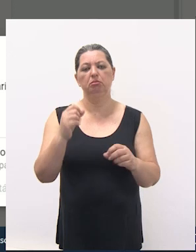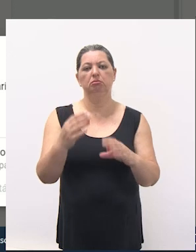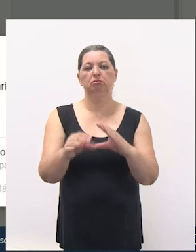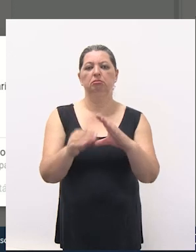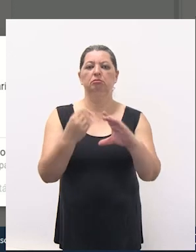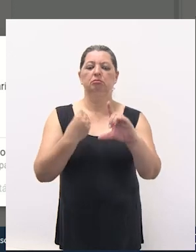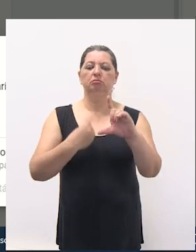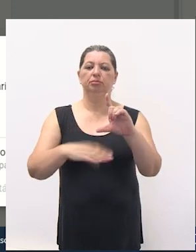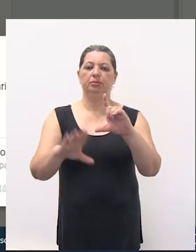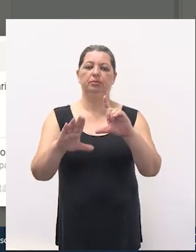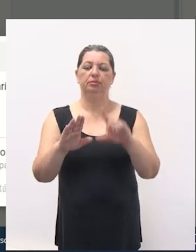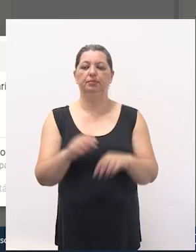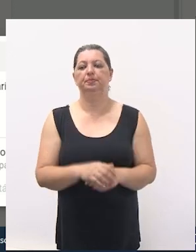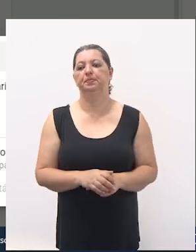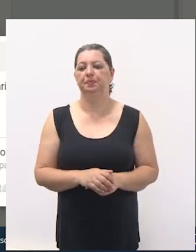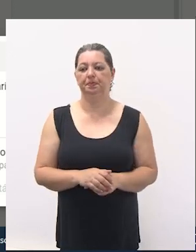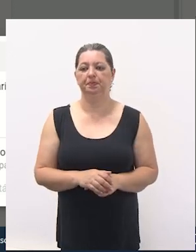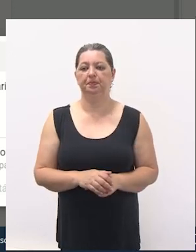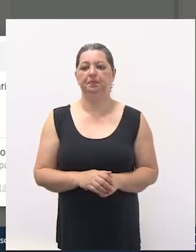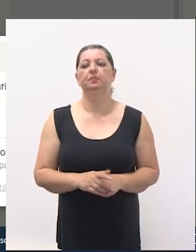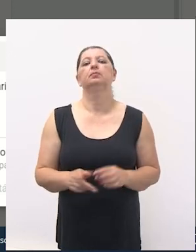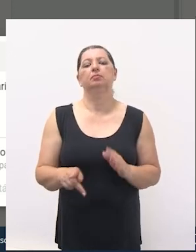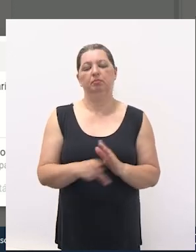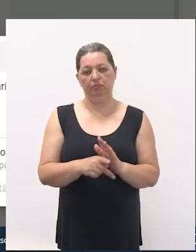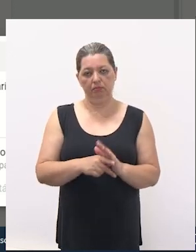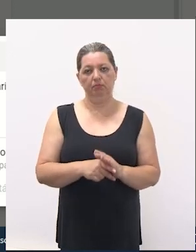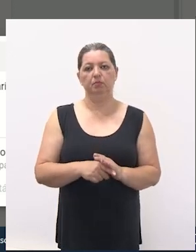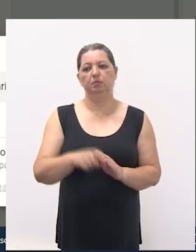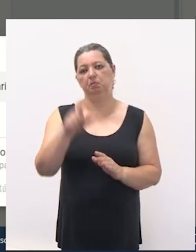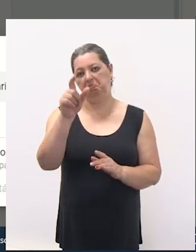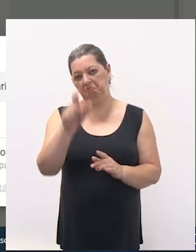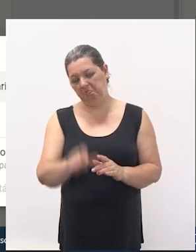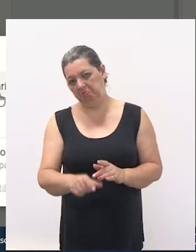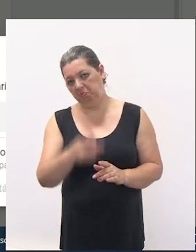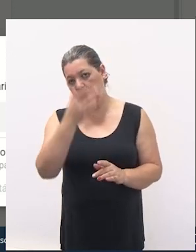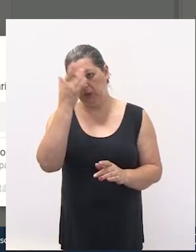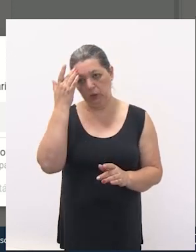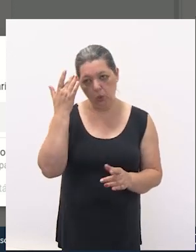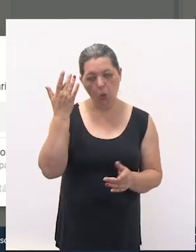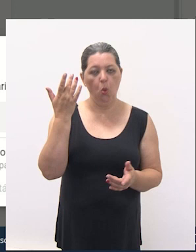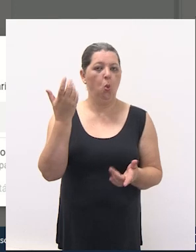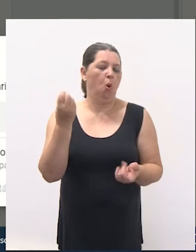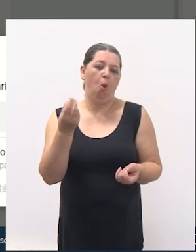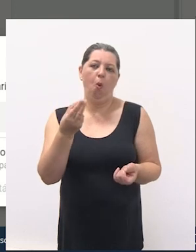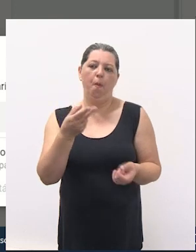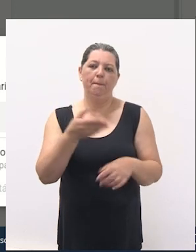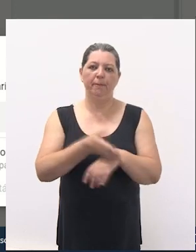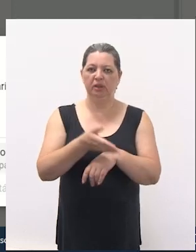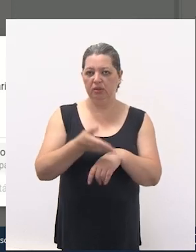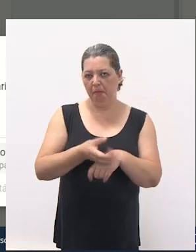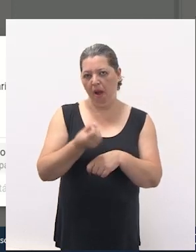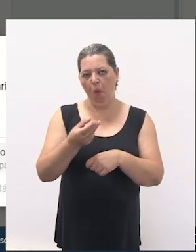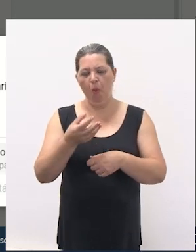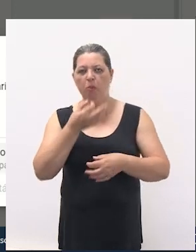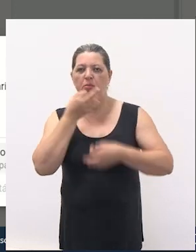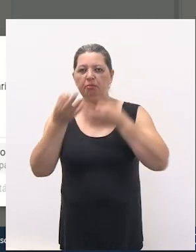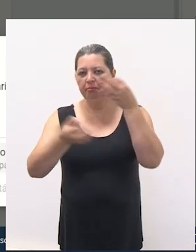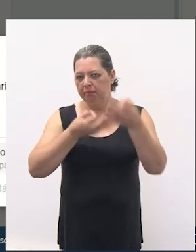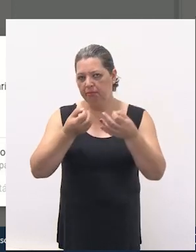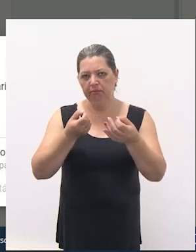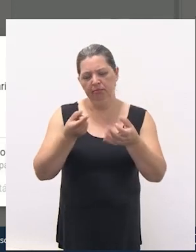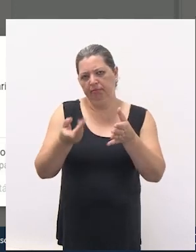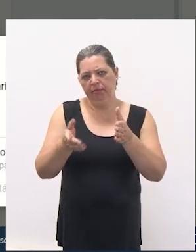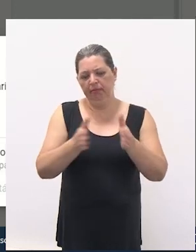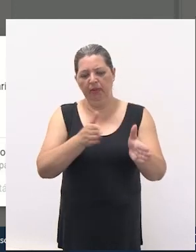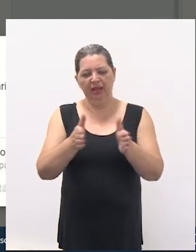pode, inclusive, compartilhar para a pessoa ou só ler, ou só comentar, ou pode editar, né, ou acesso